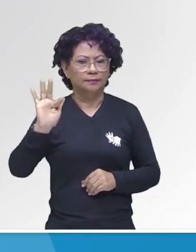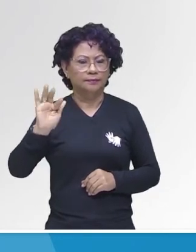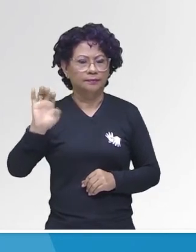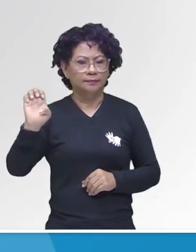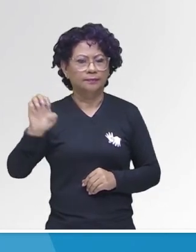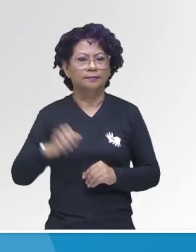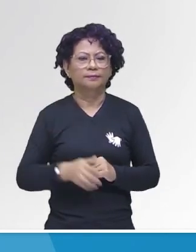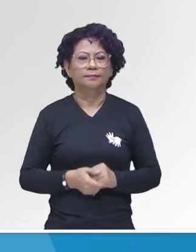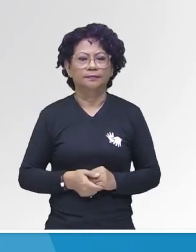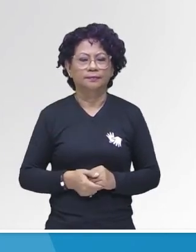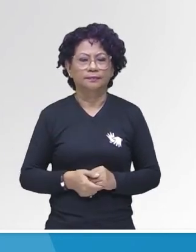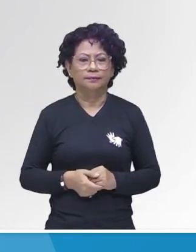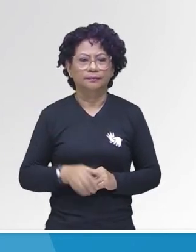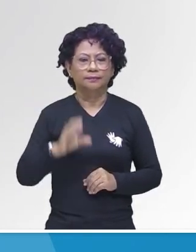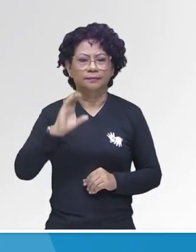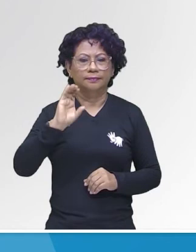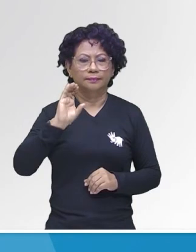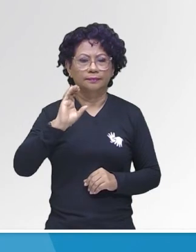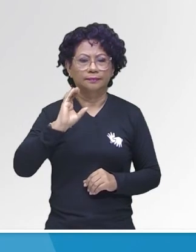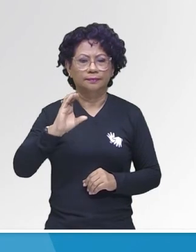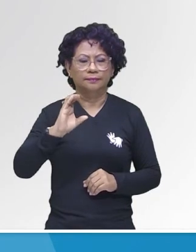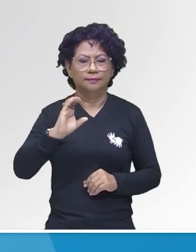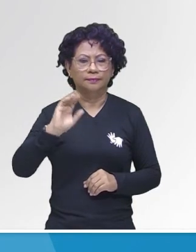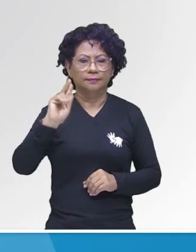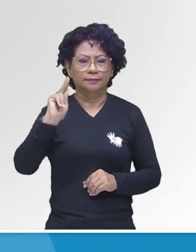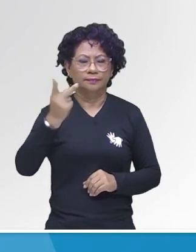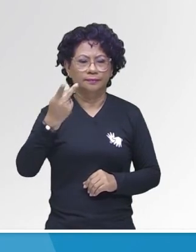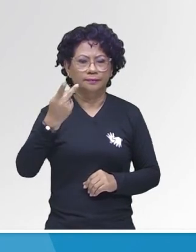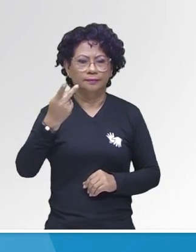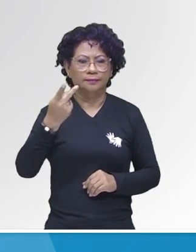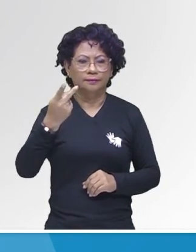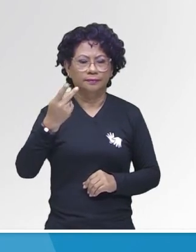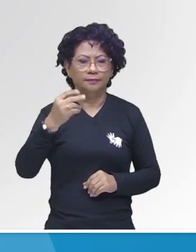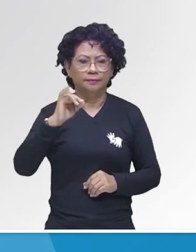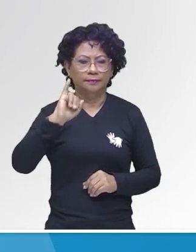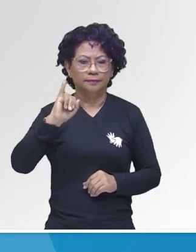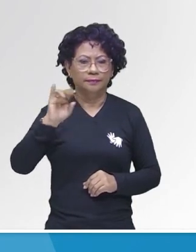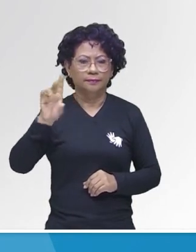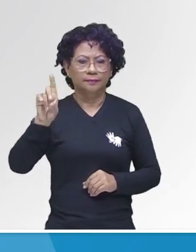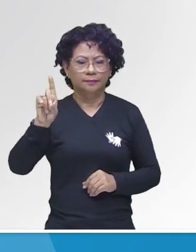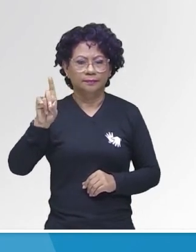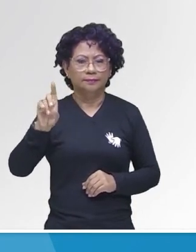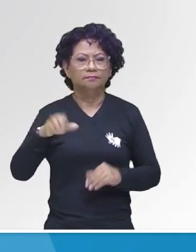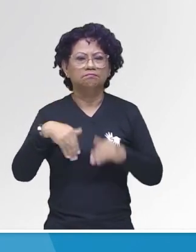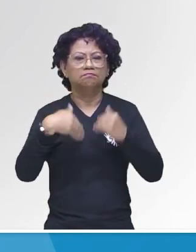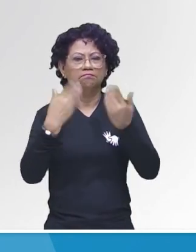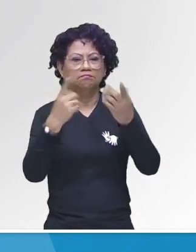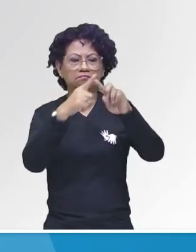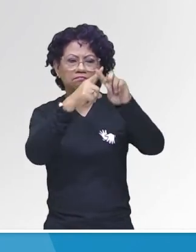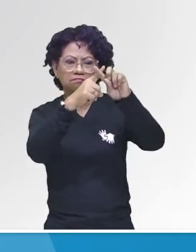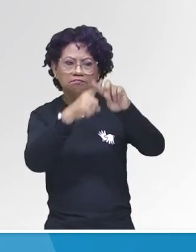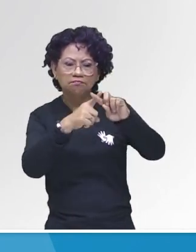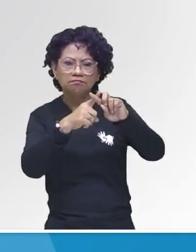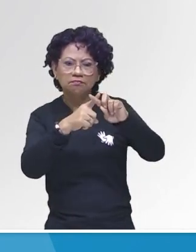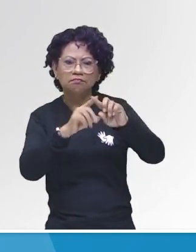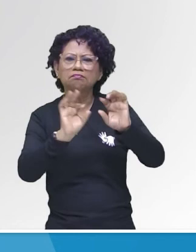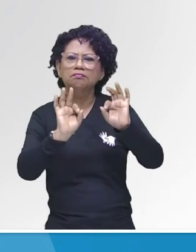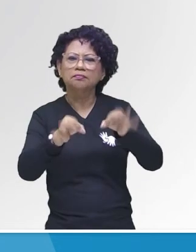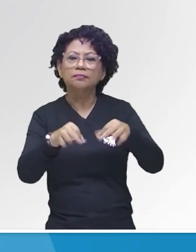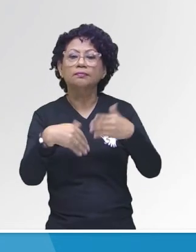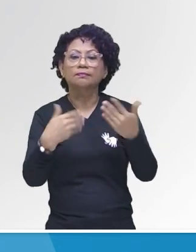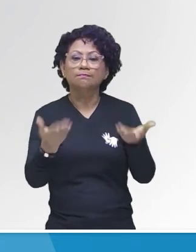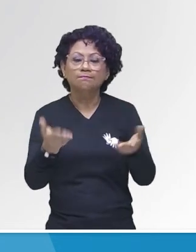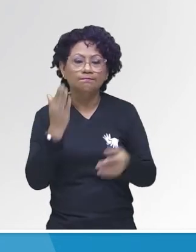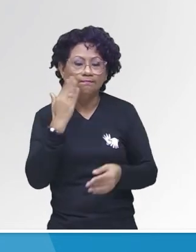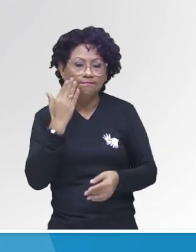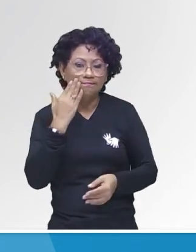na letra C, os pontos, né? Estou chamando de vértice, mas é ponto. Ponto H, I e D. Ok?